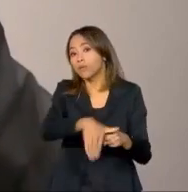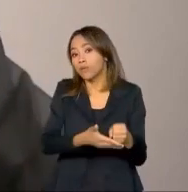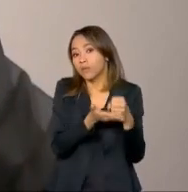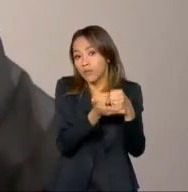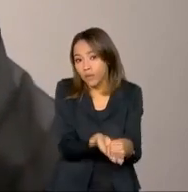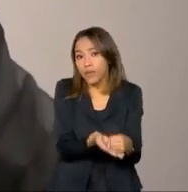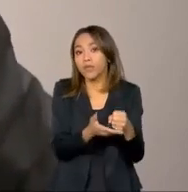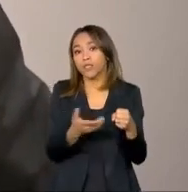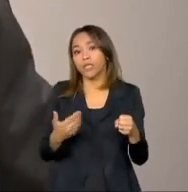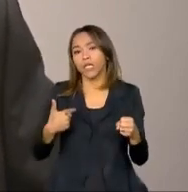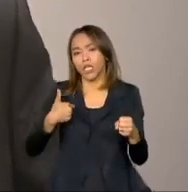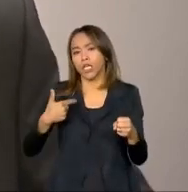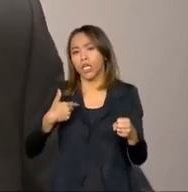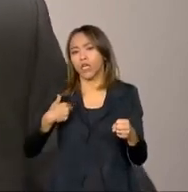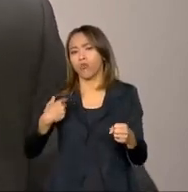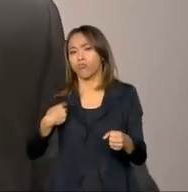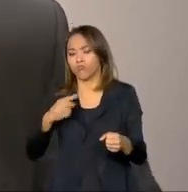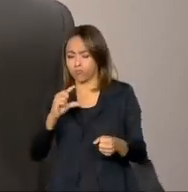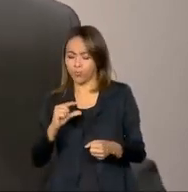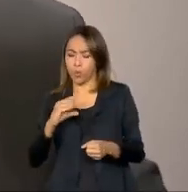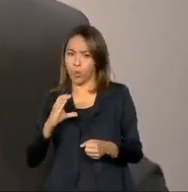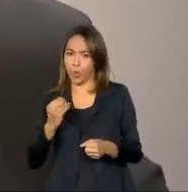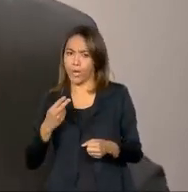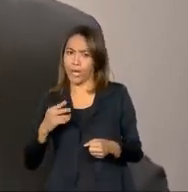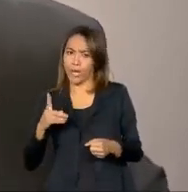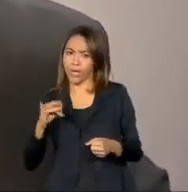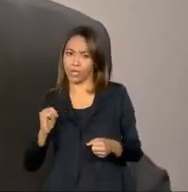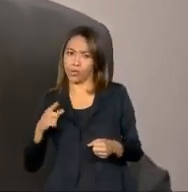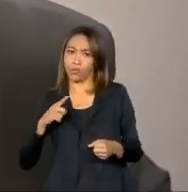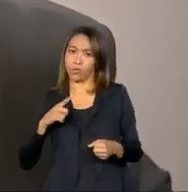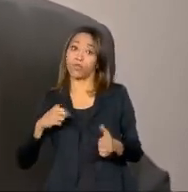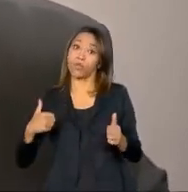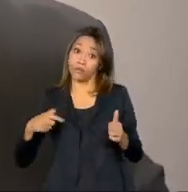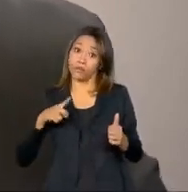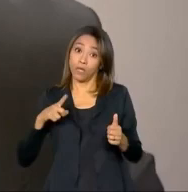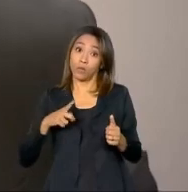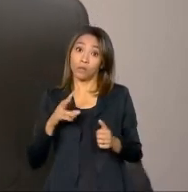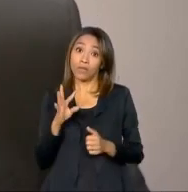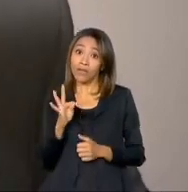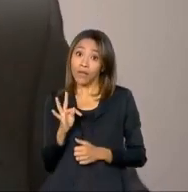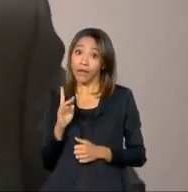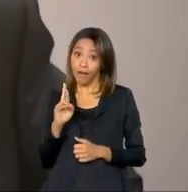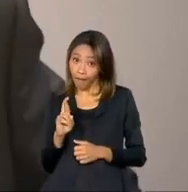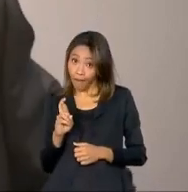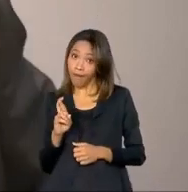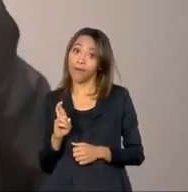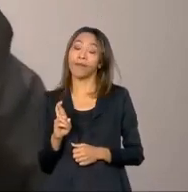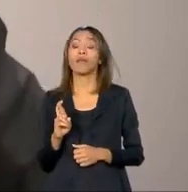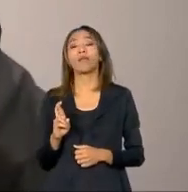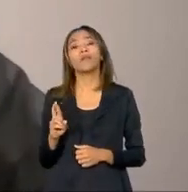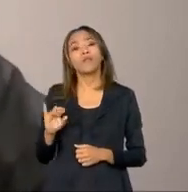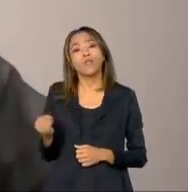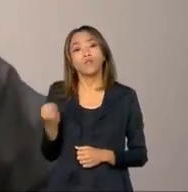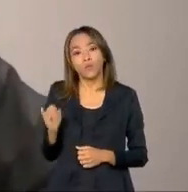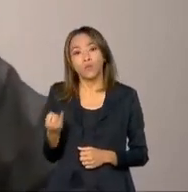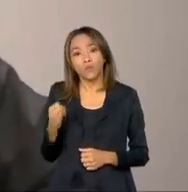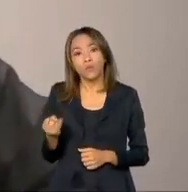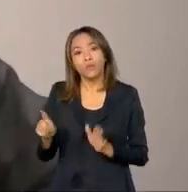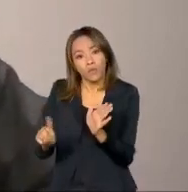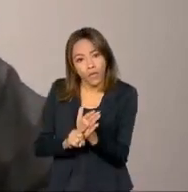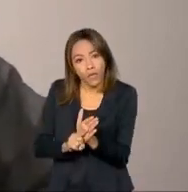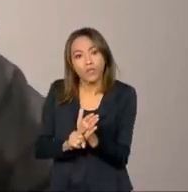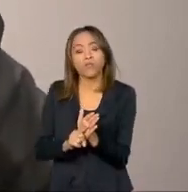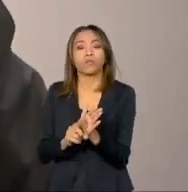bem equacionado, porque é TR, então é taxa de juros negativo, não chega a 4%, por uma inflação